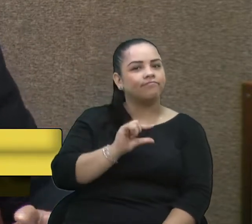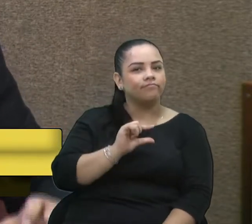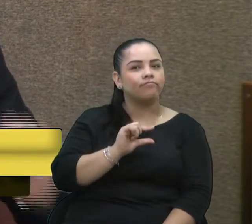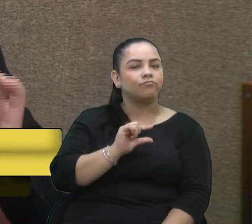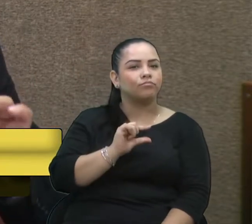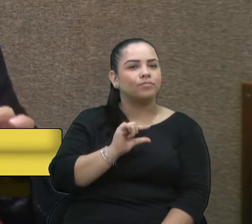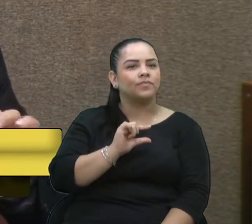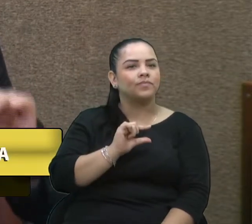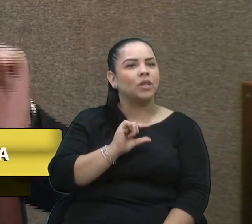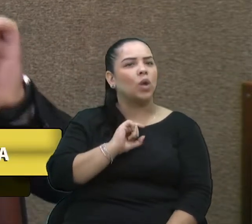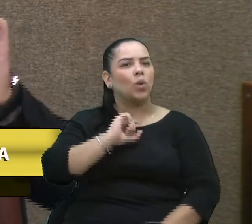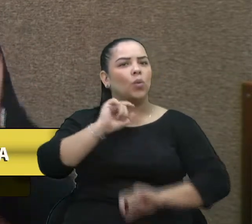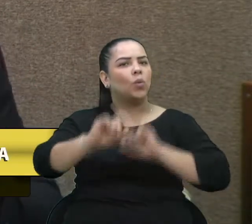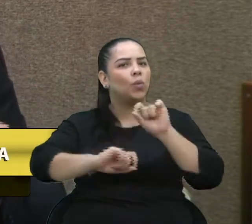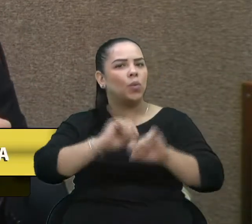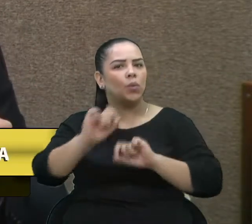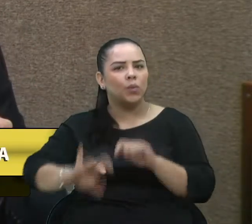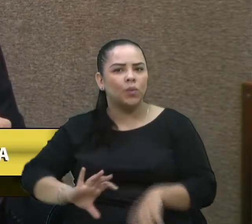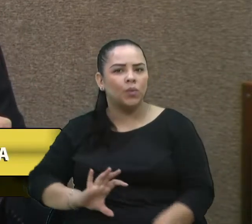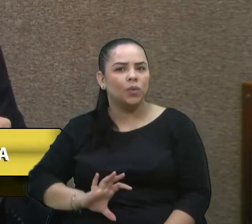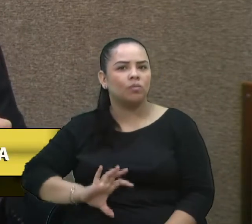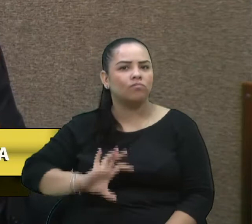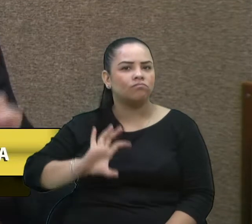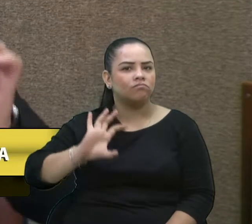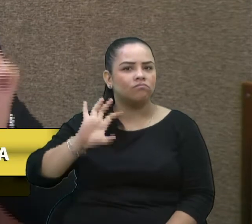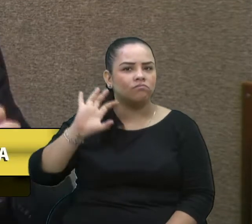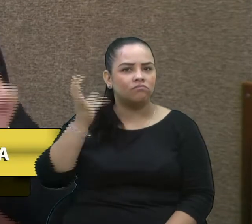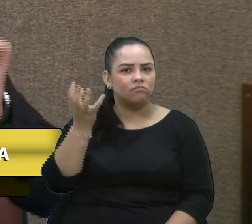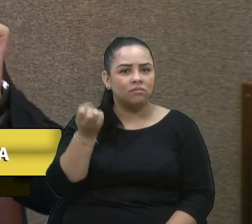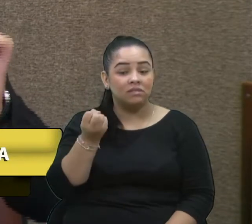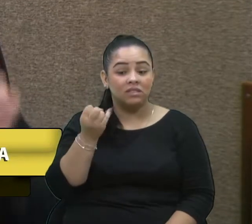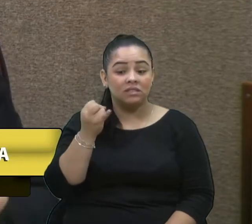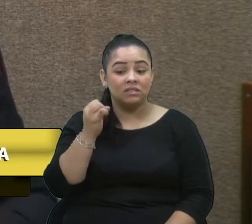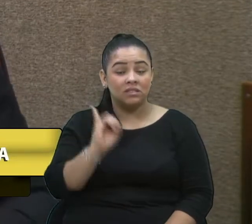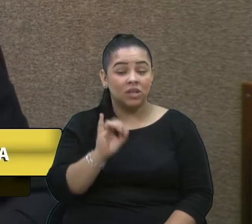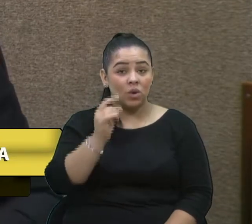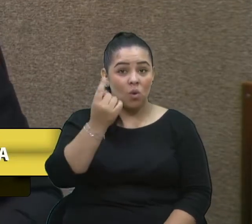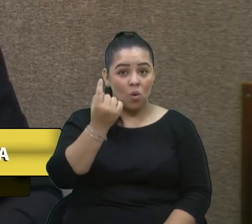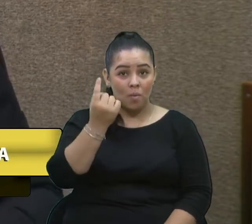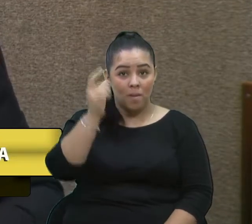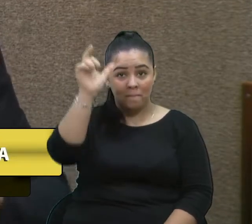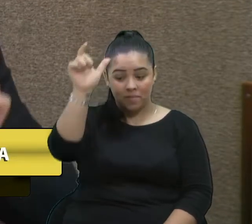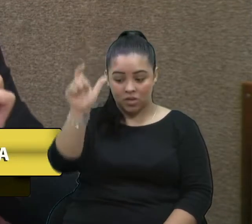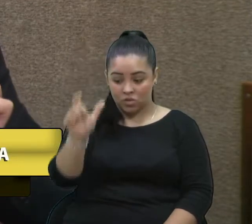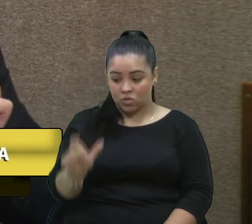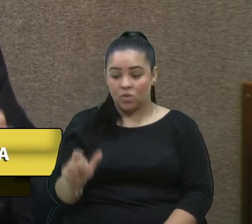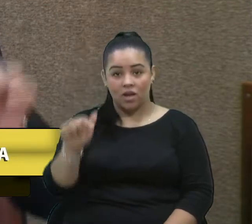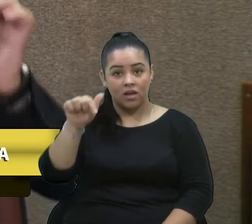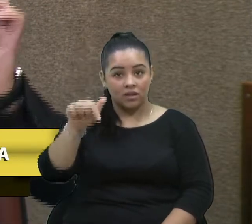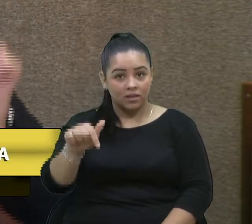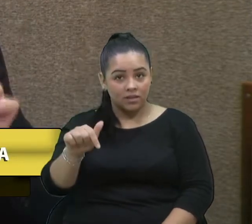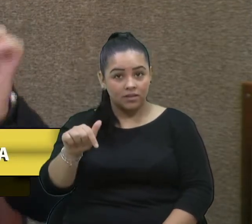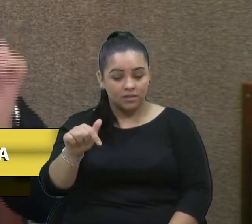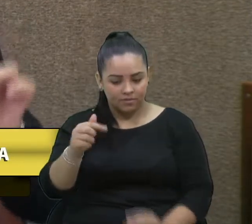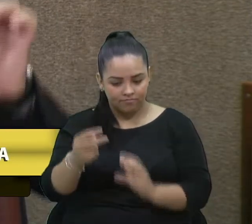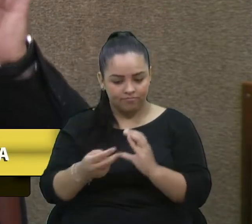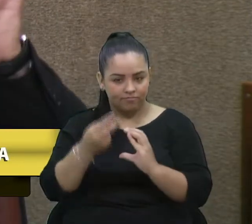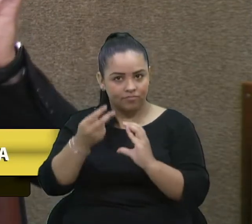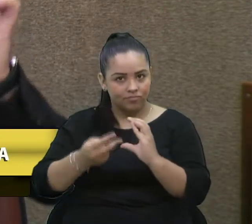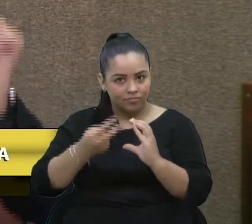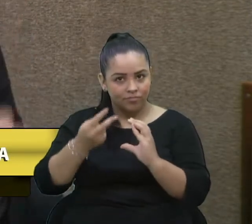O que aconteceria se um membro dessa casa, ou se qualquer